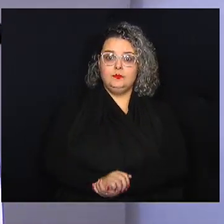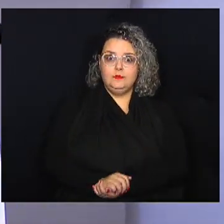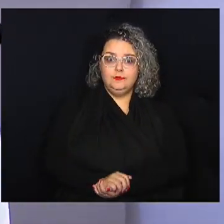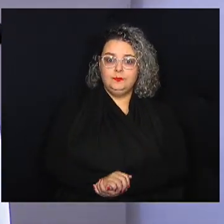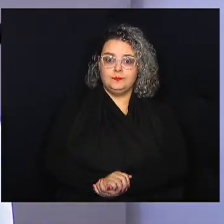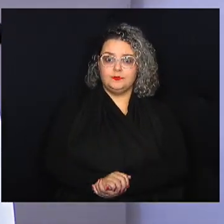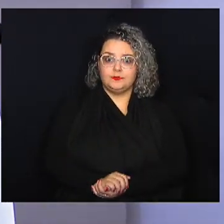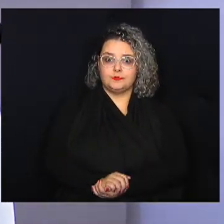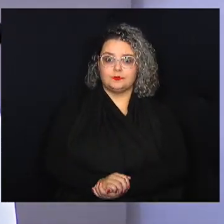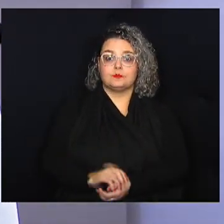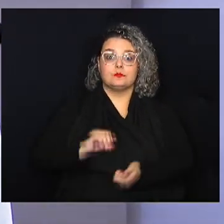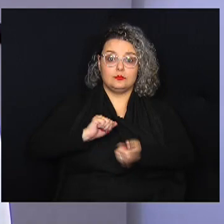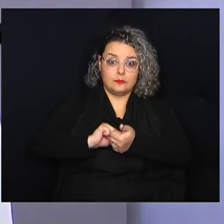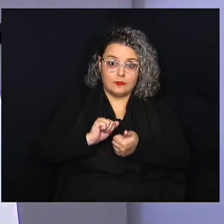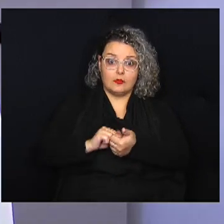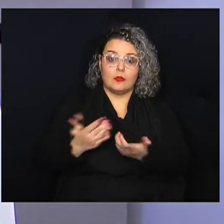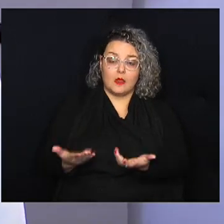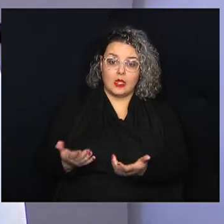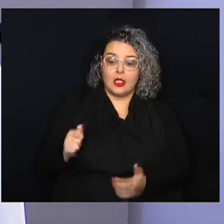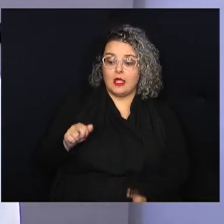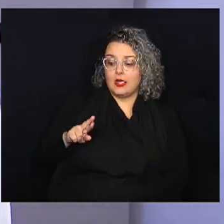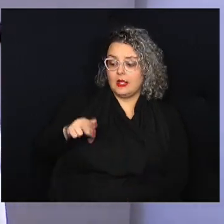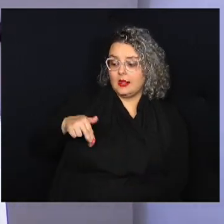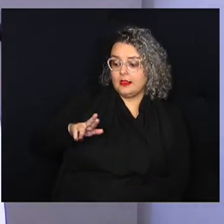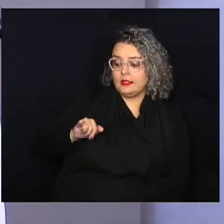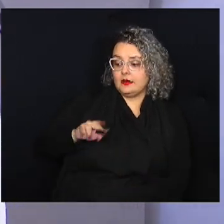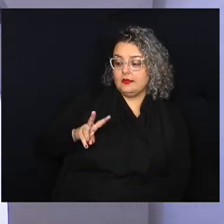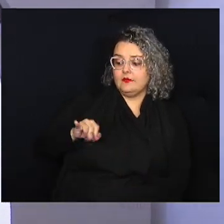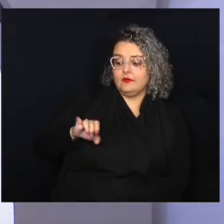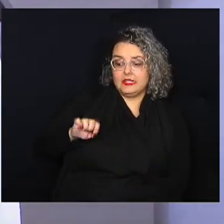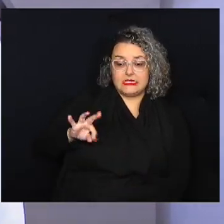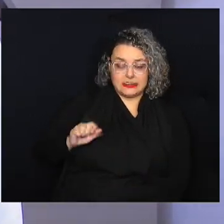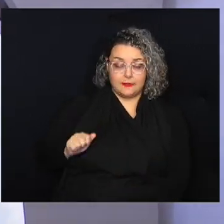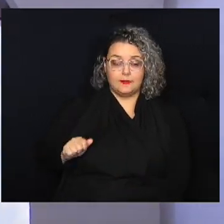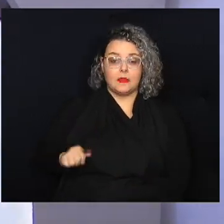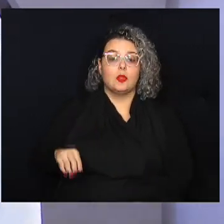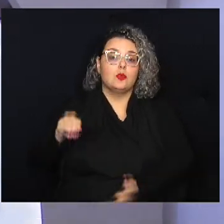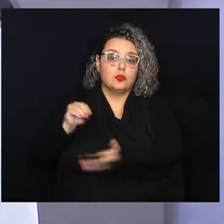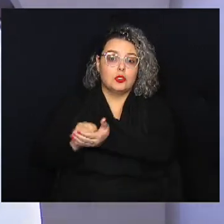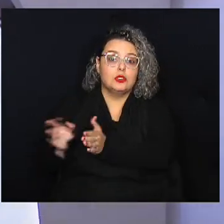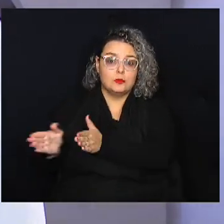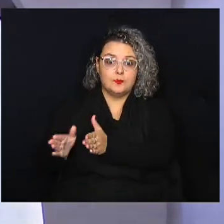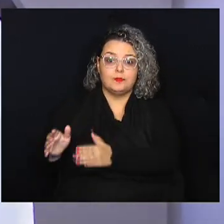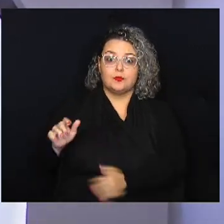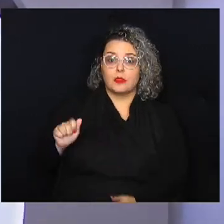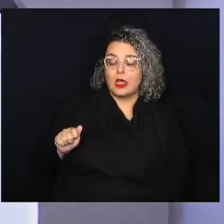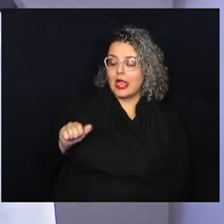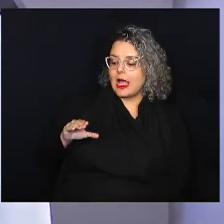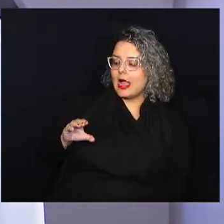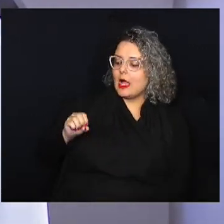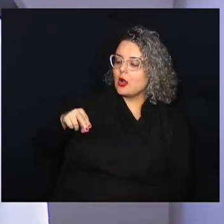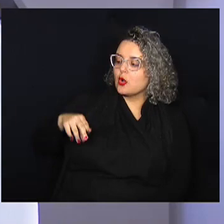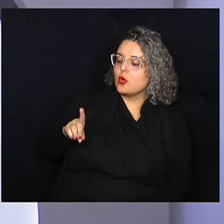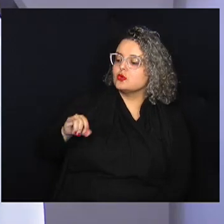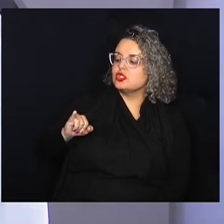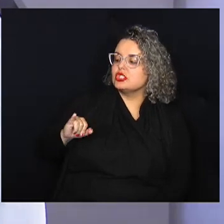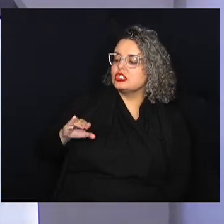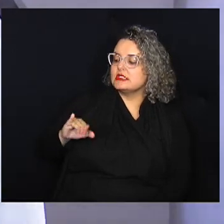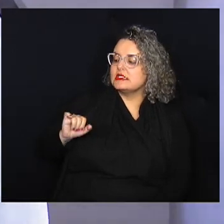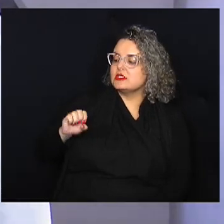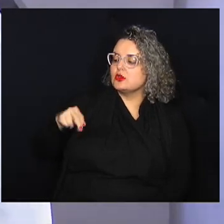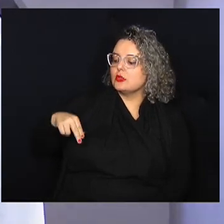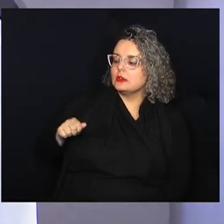materiais de qualidade arquivística. E, por último, a gente faz o acondicionamento para guardar em nossa